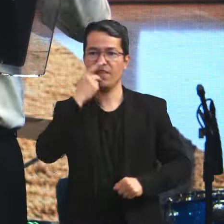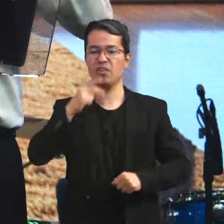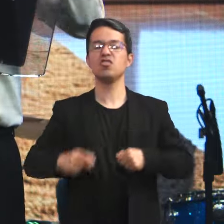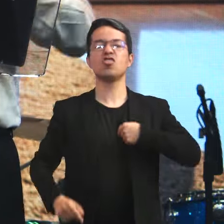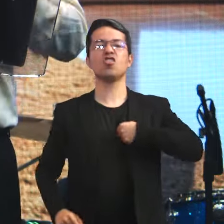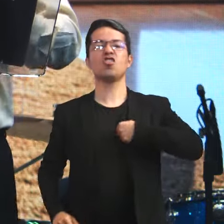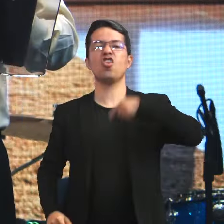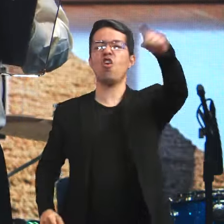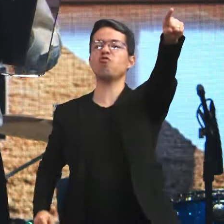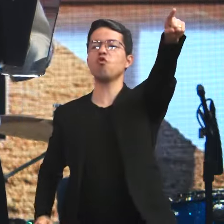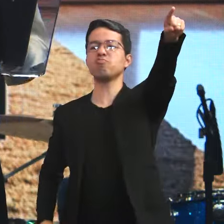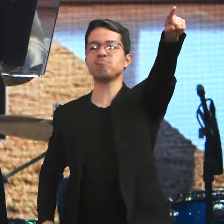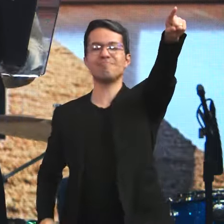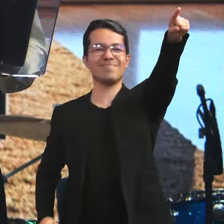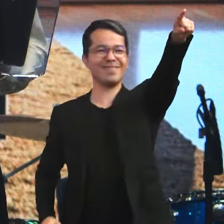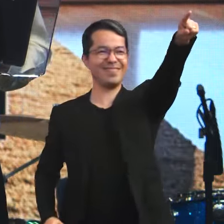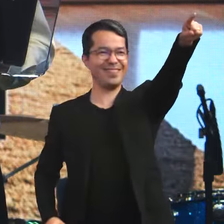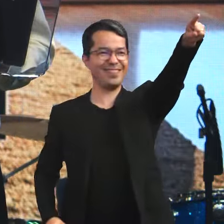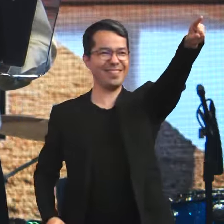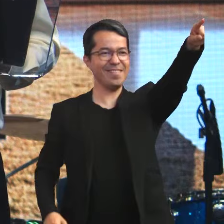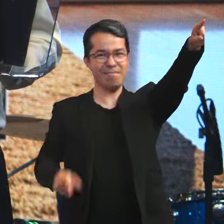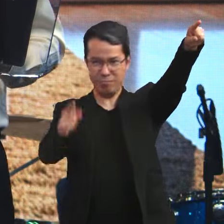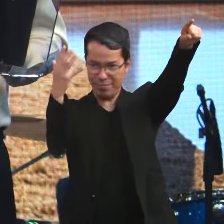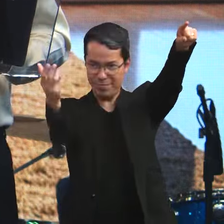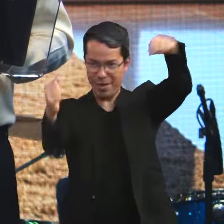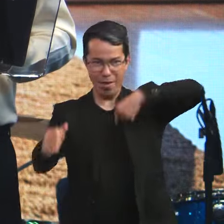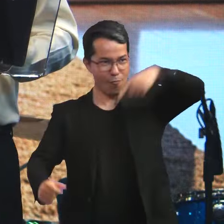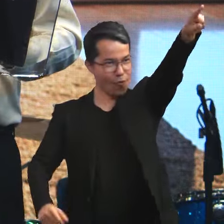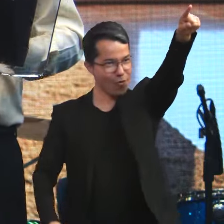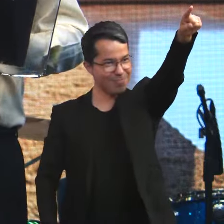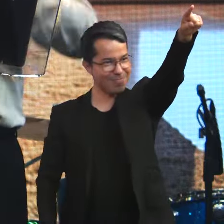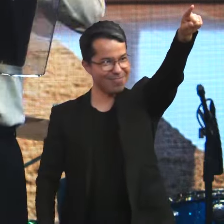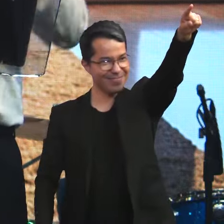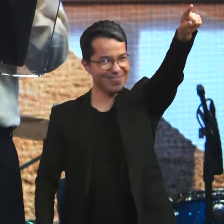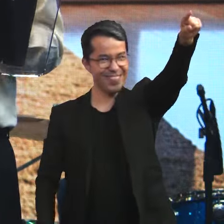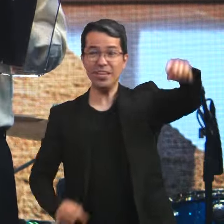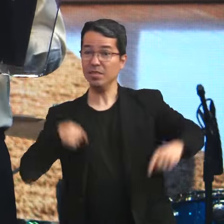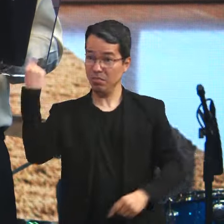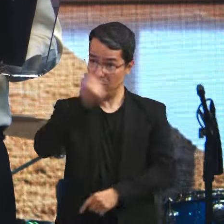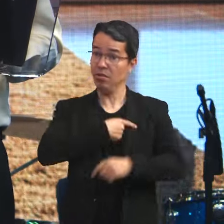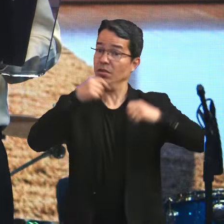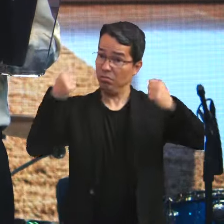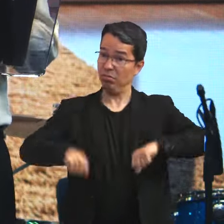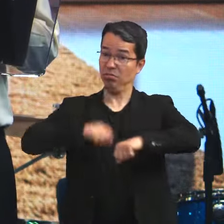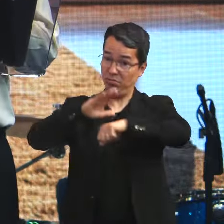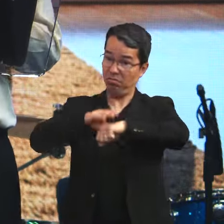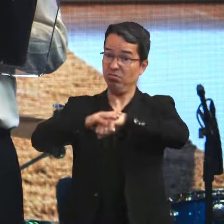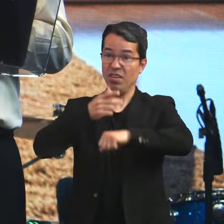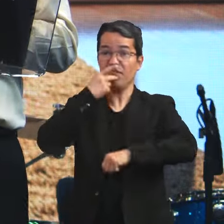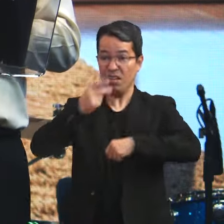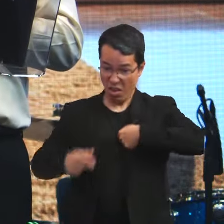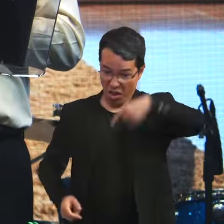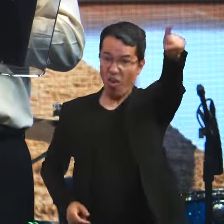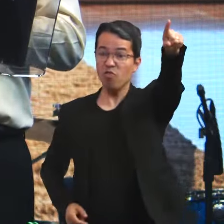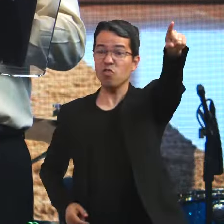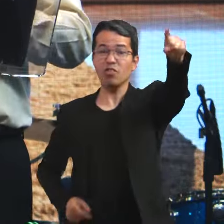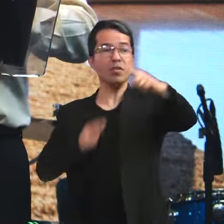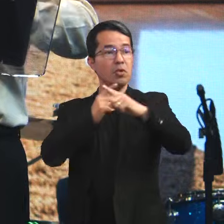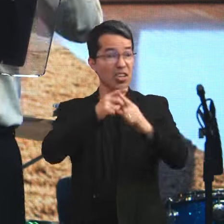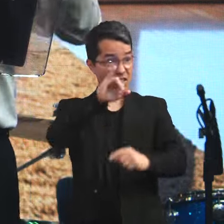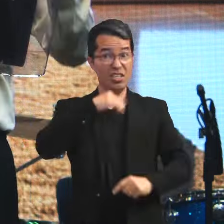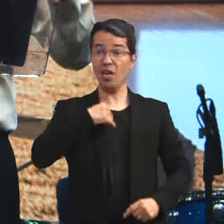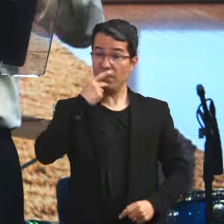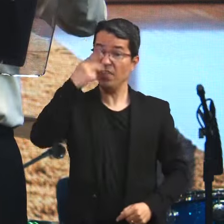a decisão cumir com esse Mandato do Senhor tomar a decisão